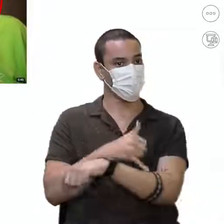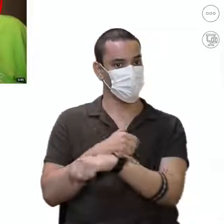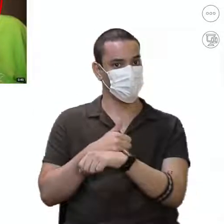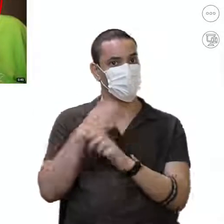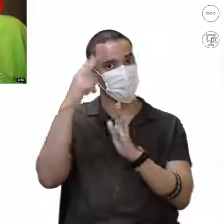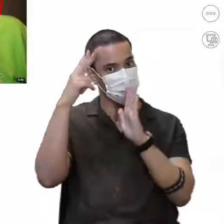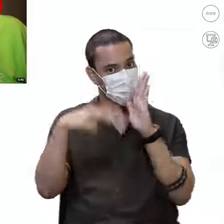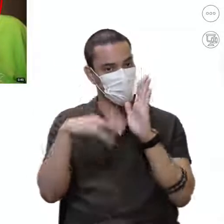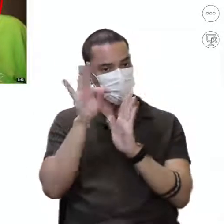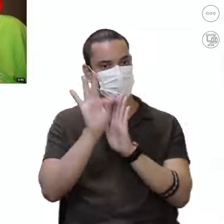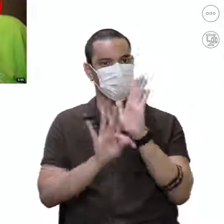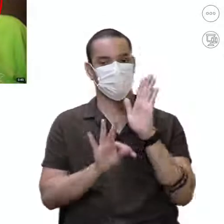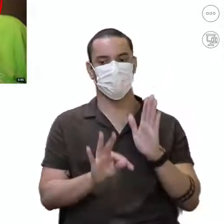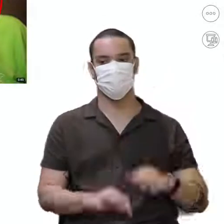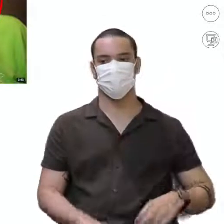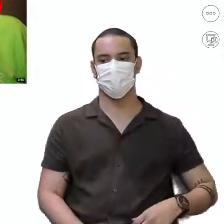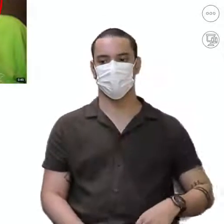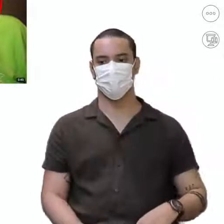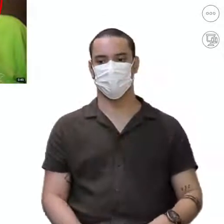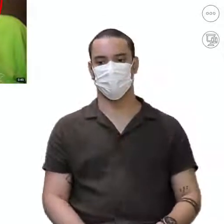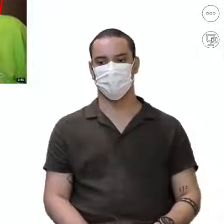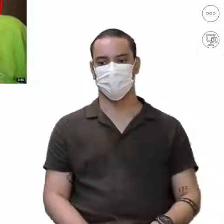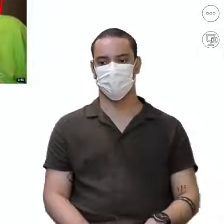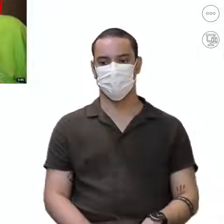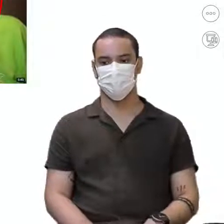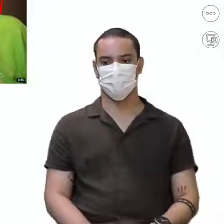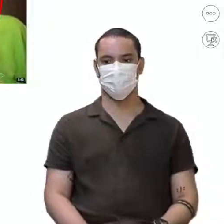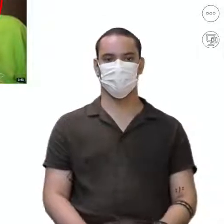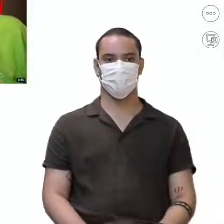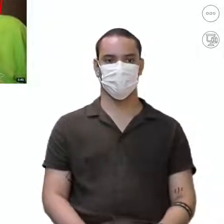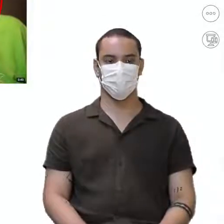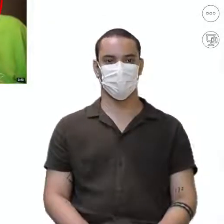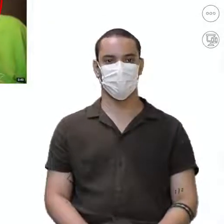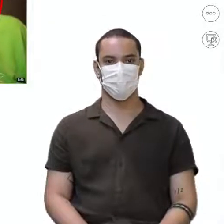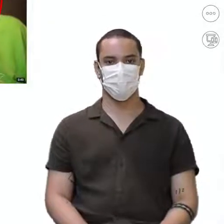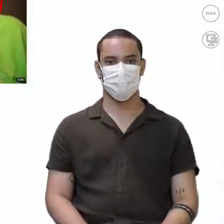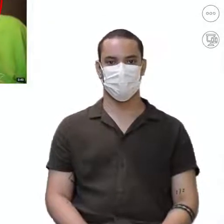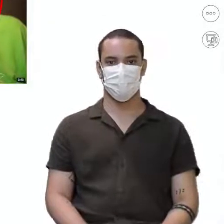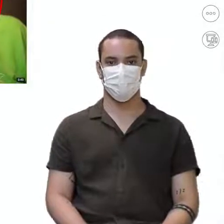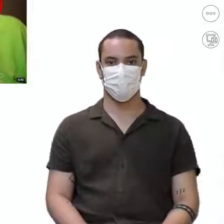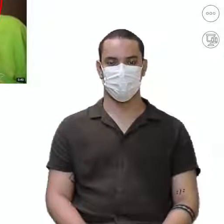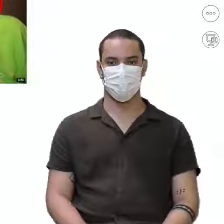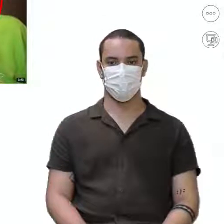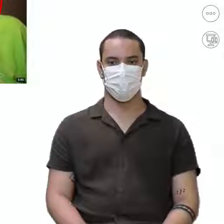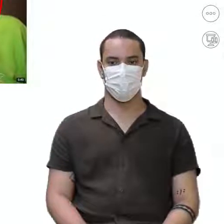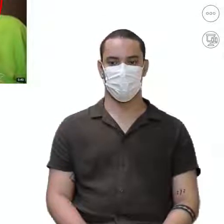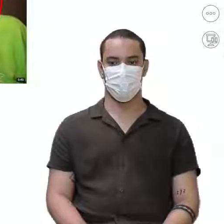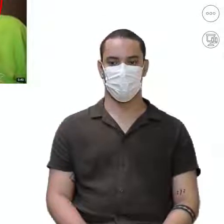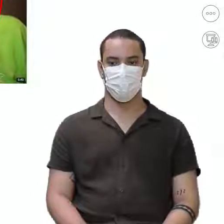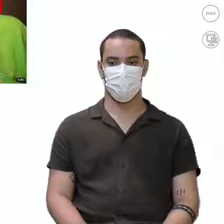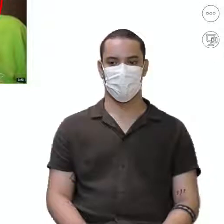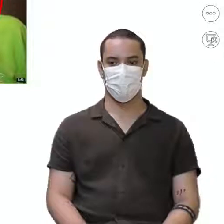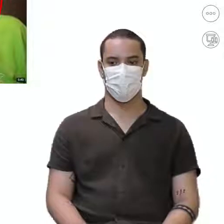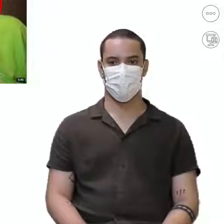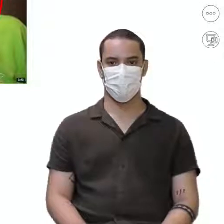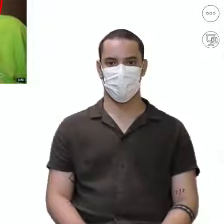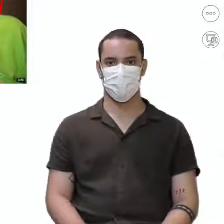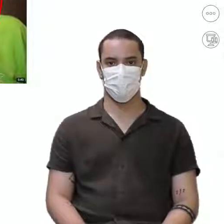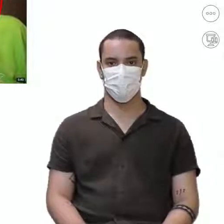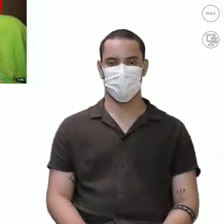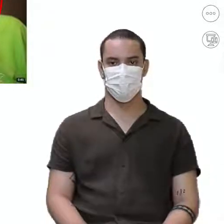ler o texto? Olha aí. Oldest person to receive their first